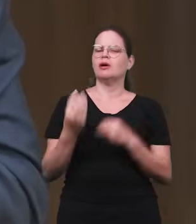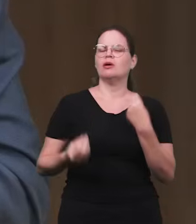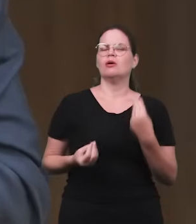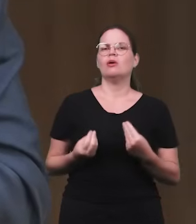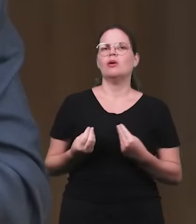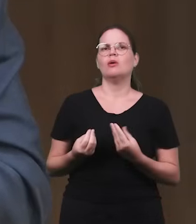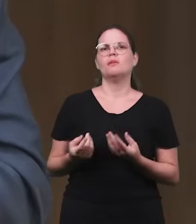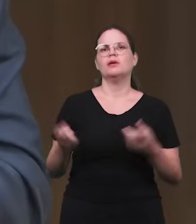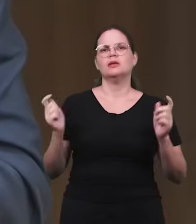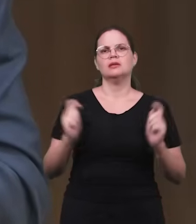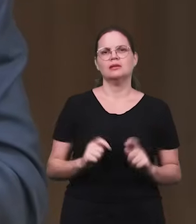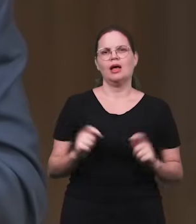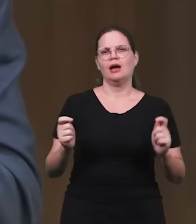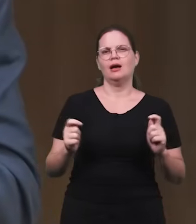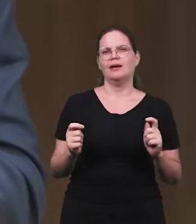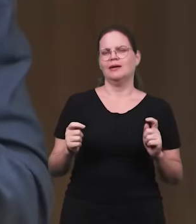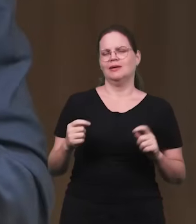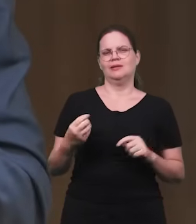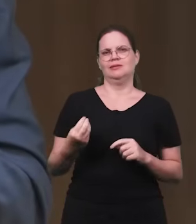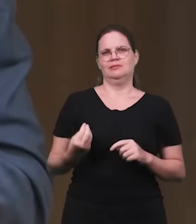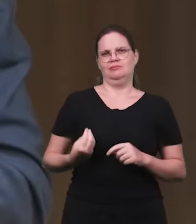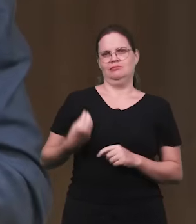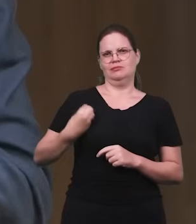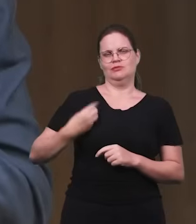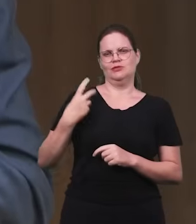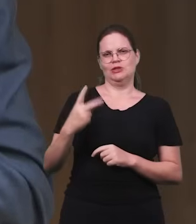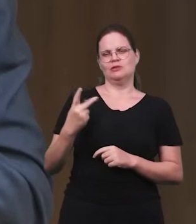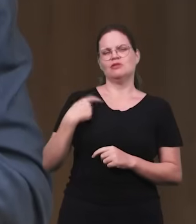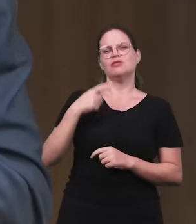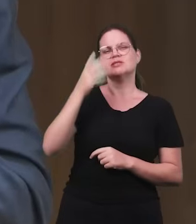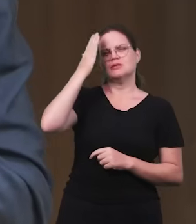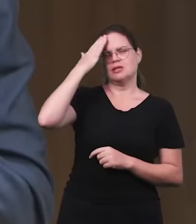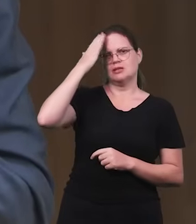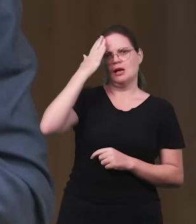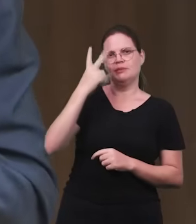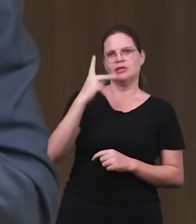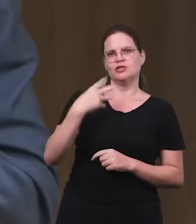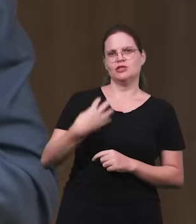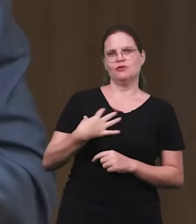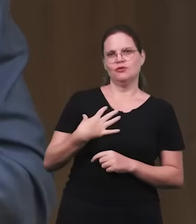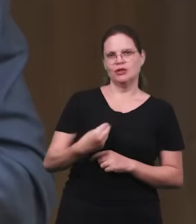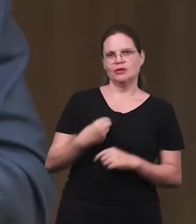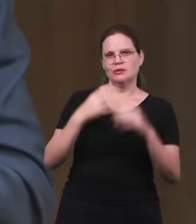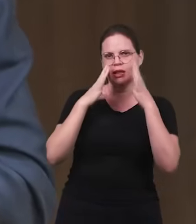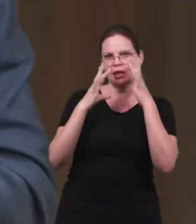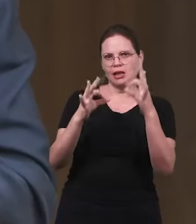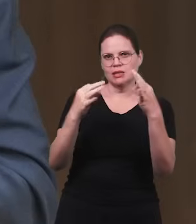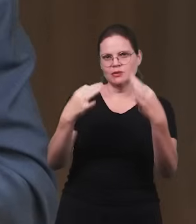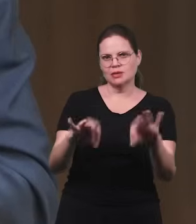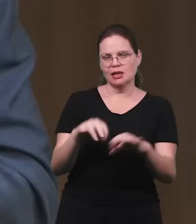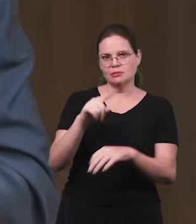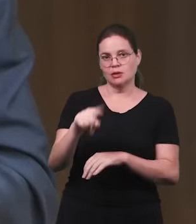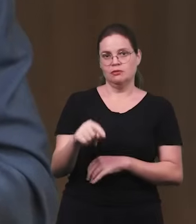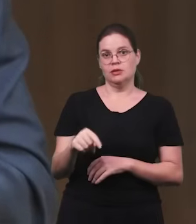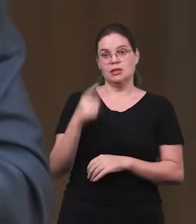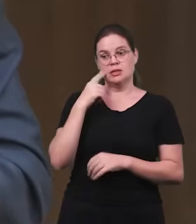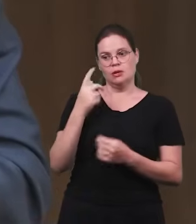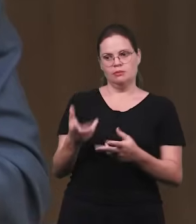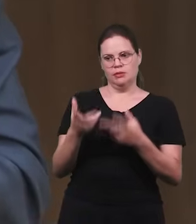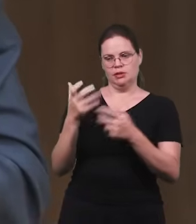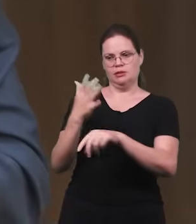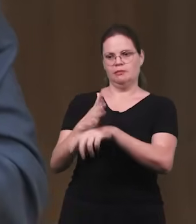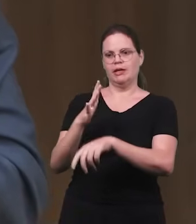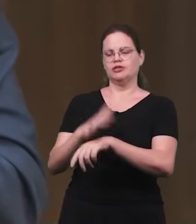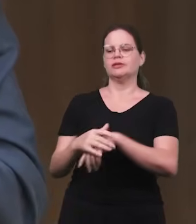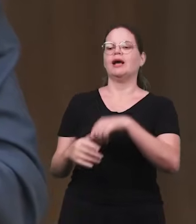sabe, então, dentro dessa realidade, que o seu filho está te ouvindo? Quando ele está fazendo. Muito bom. Se ele está fazendo,